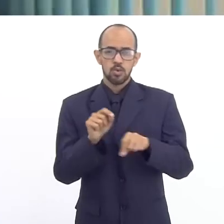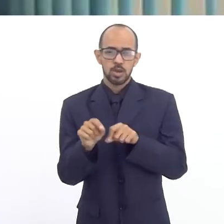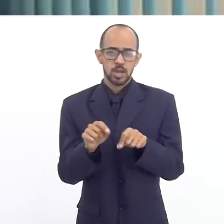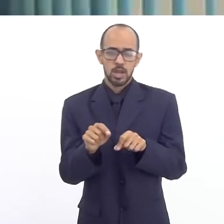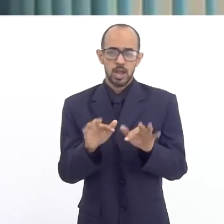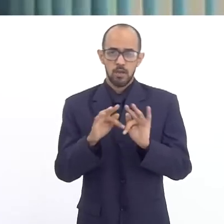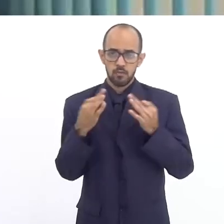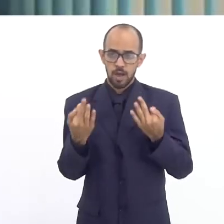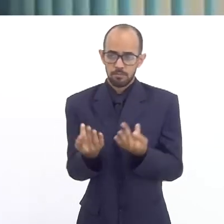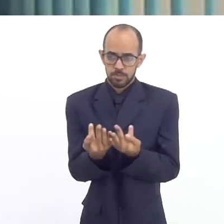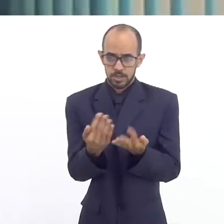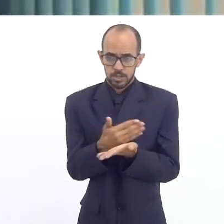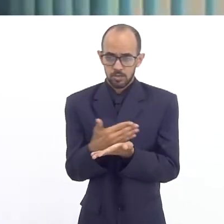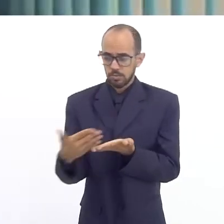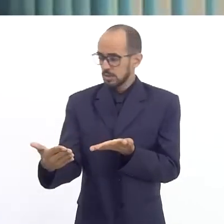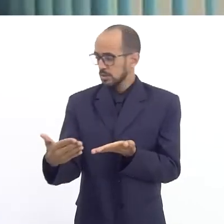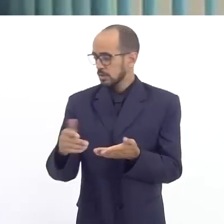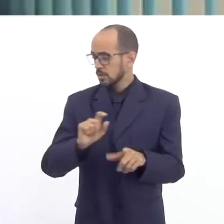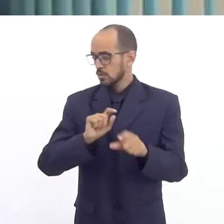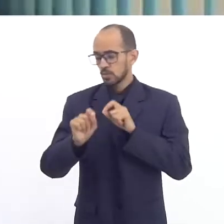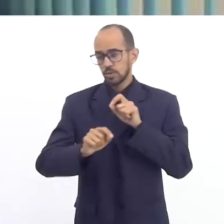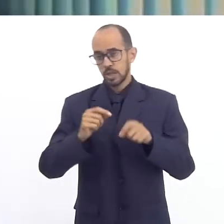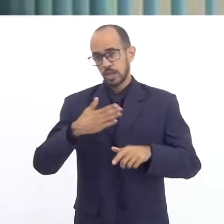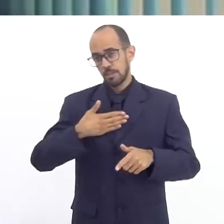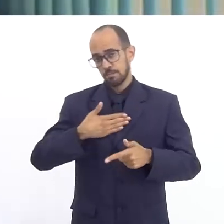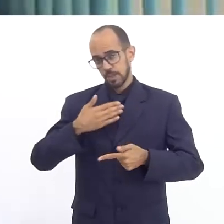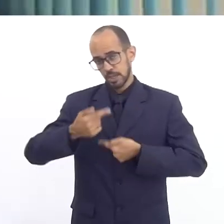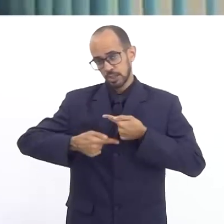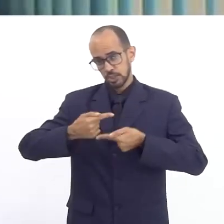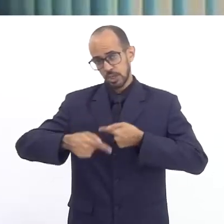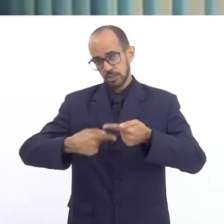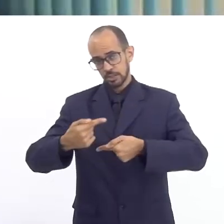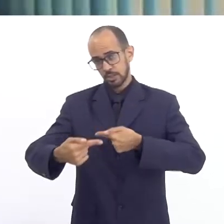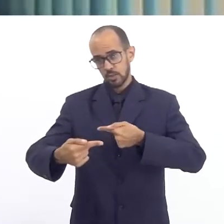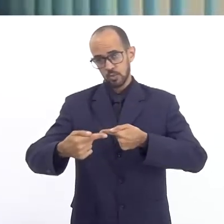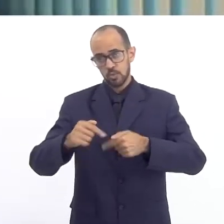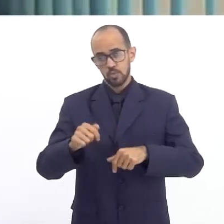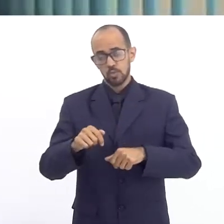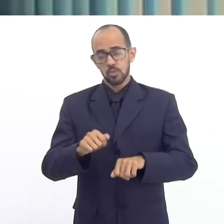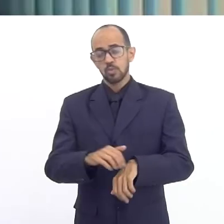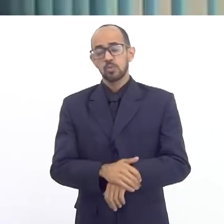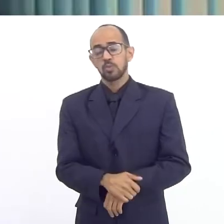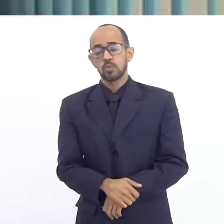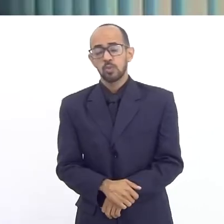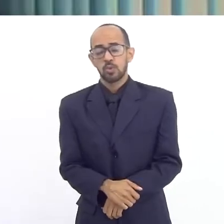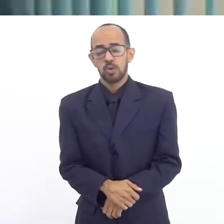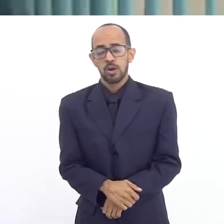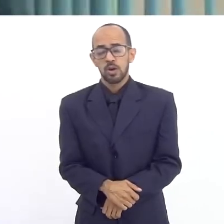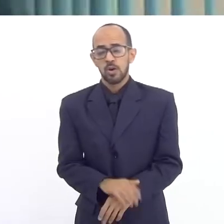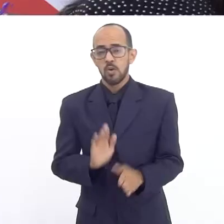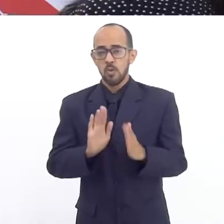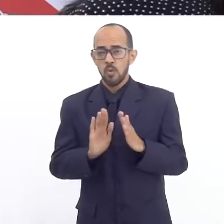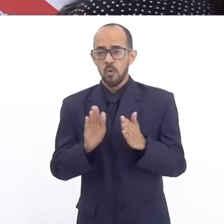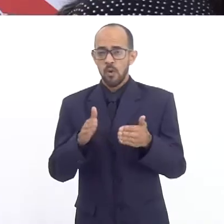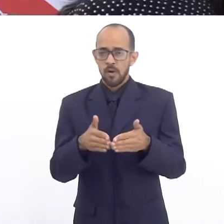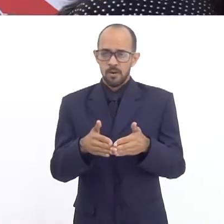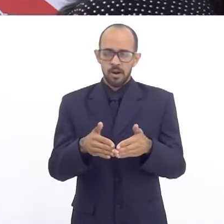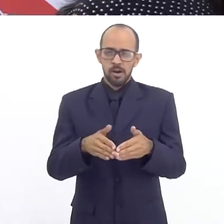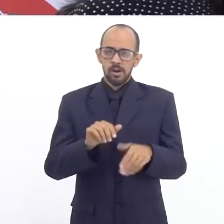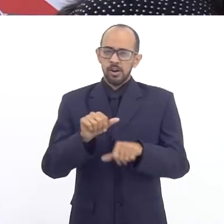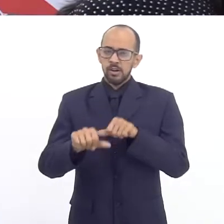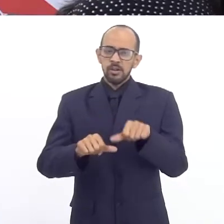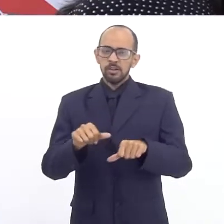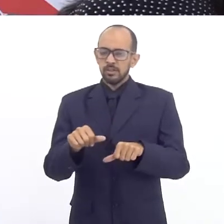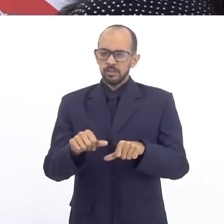exatamente os pais começando na minha geração de pais, o